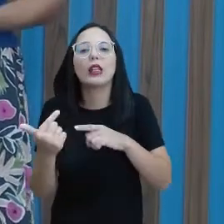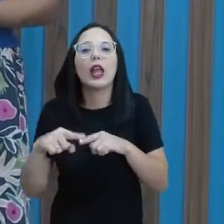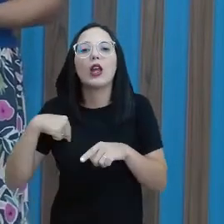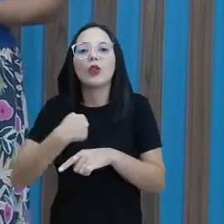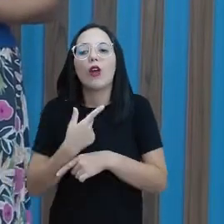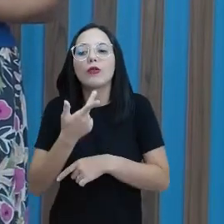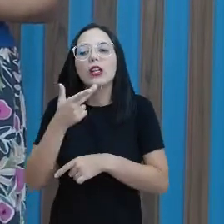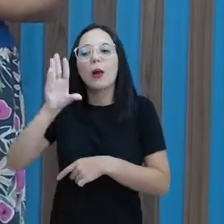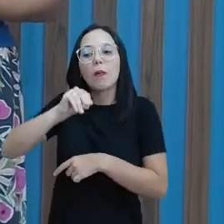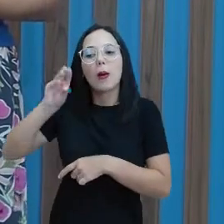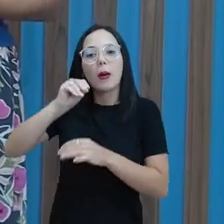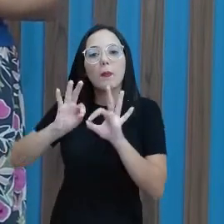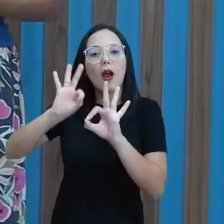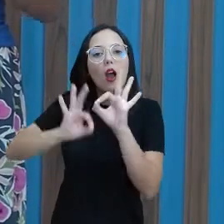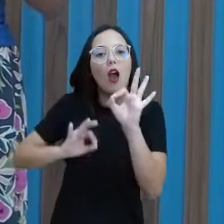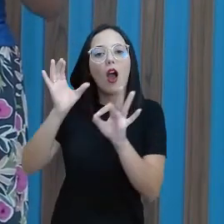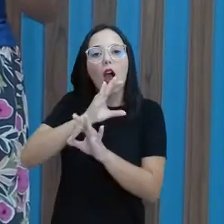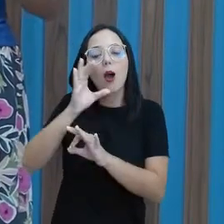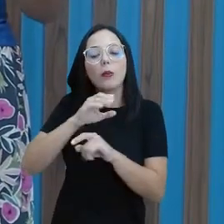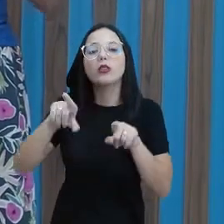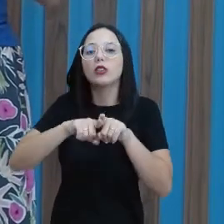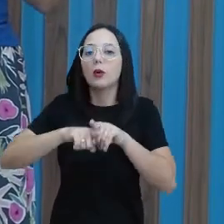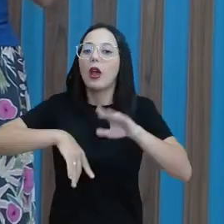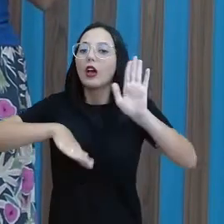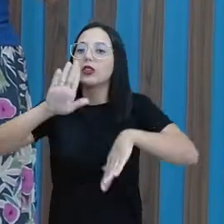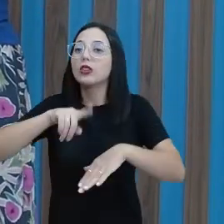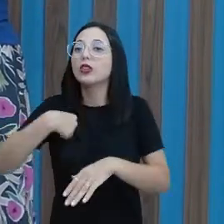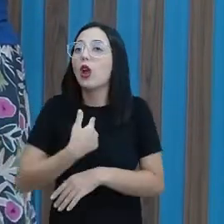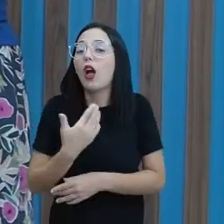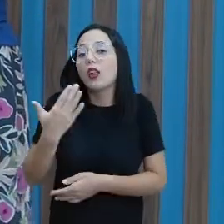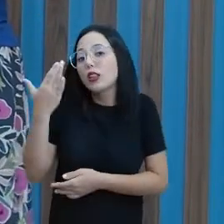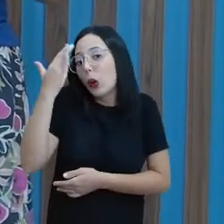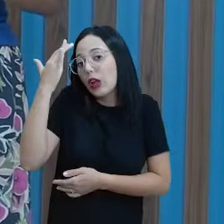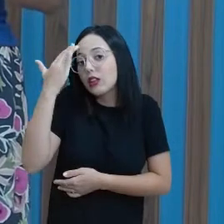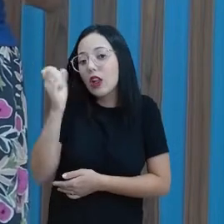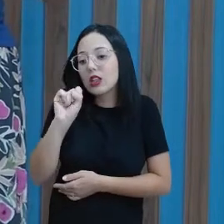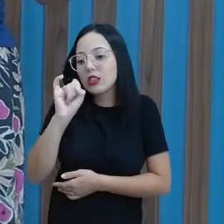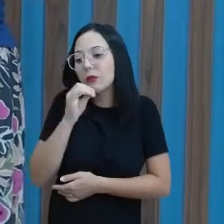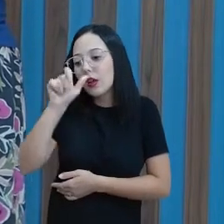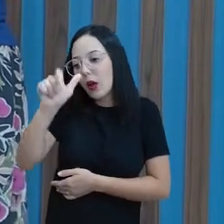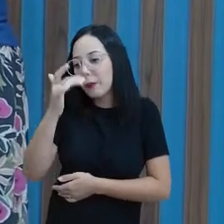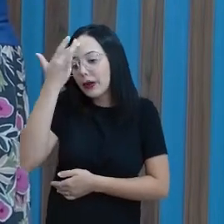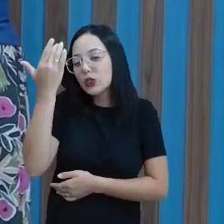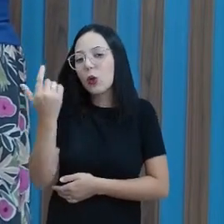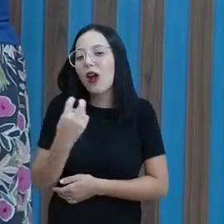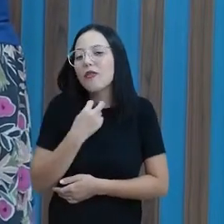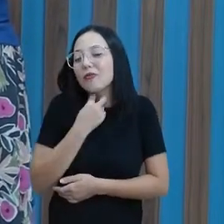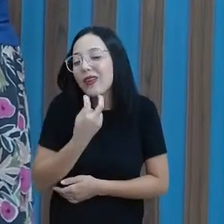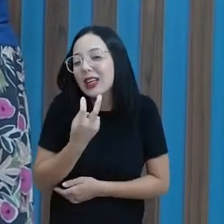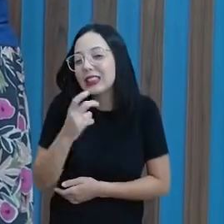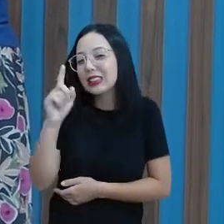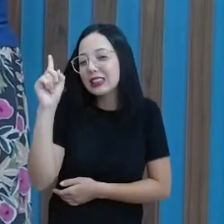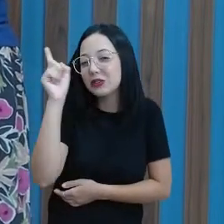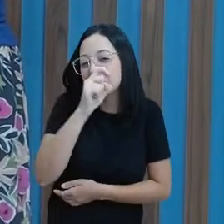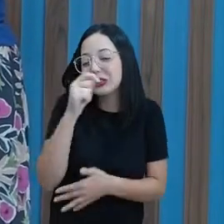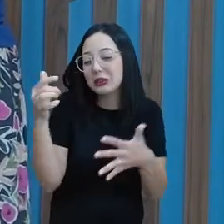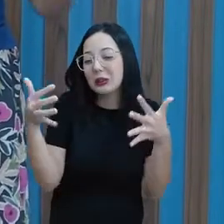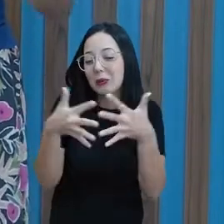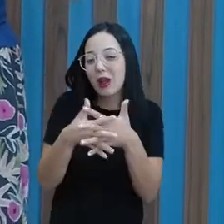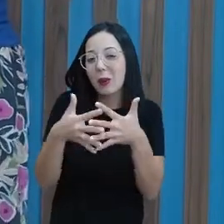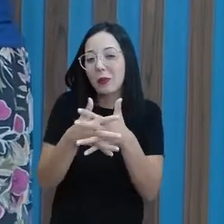um ritmo. E aí, às vezes, a gente não entende, principalmente se a outra pessoa não tem uma dicção um pouco mais complicada,